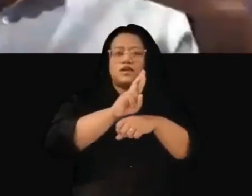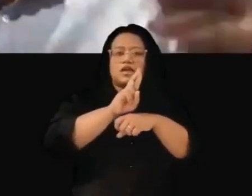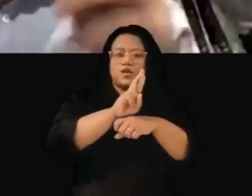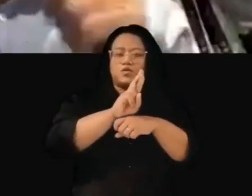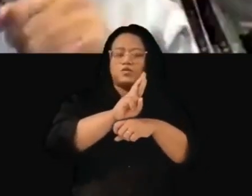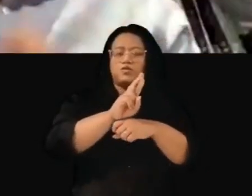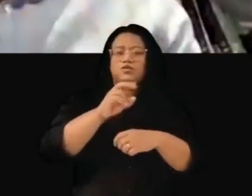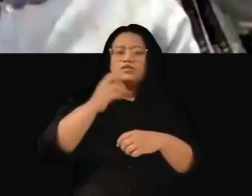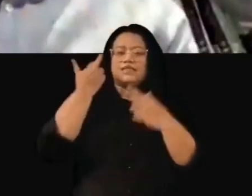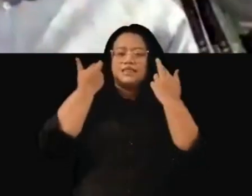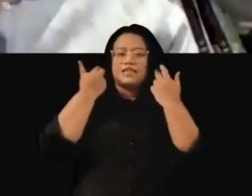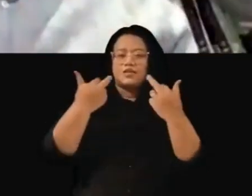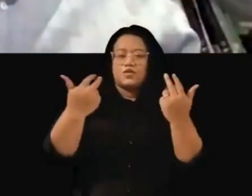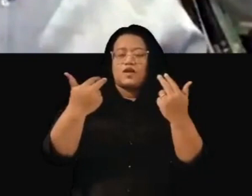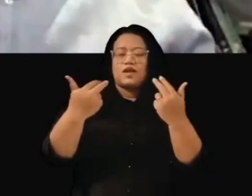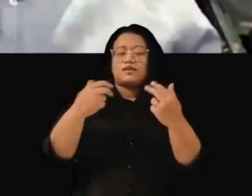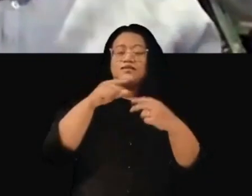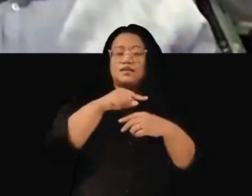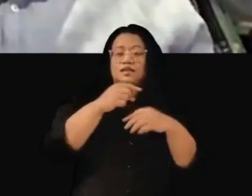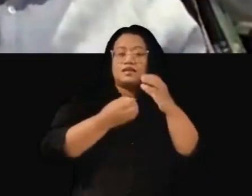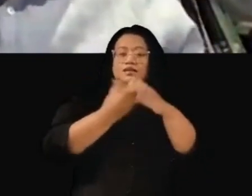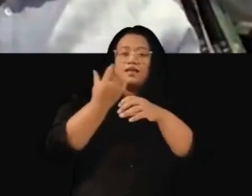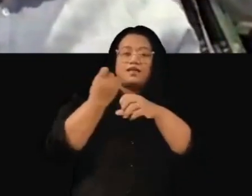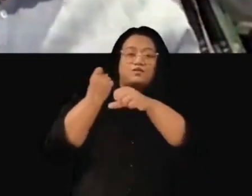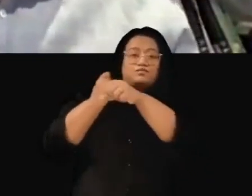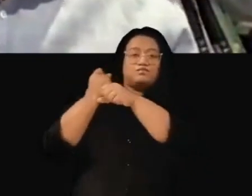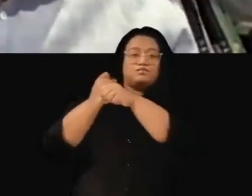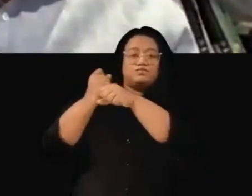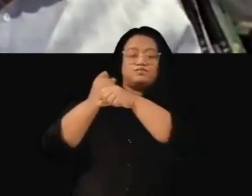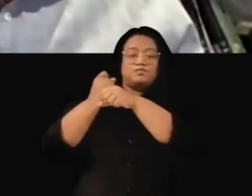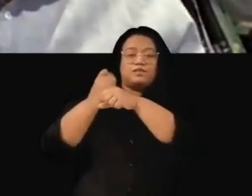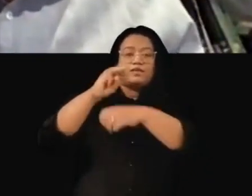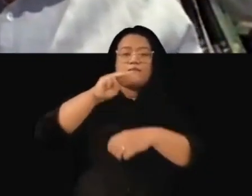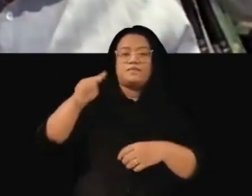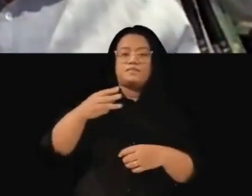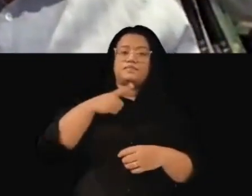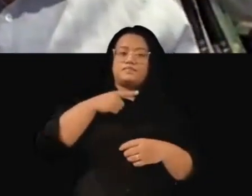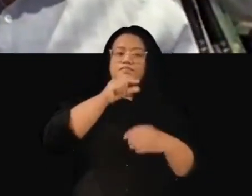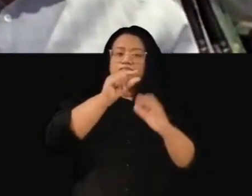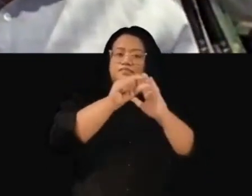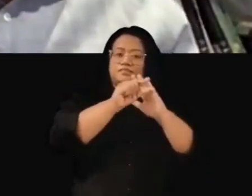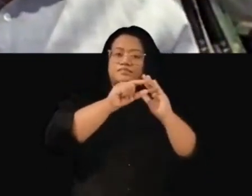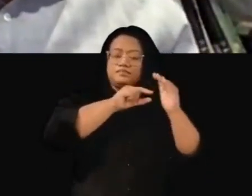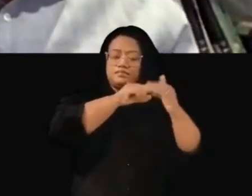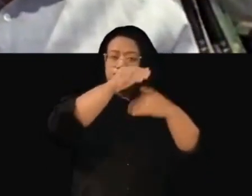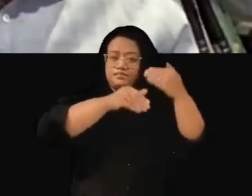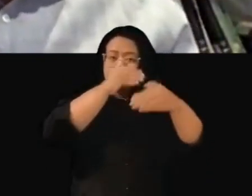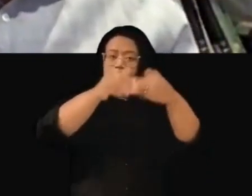às vezes, de milhões de anos. Desculpe. E, evidentemente, esses processos estão se mostrando